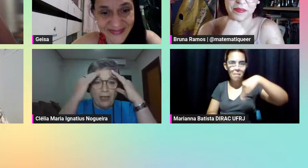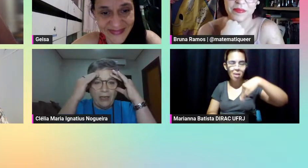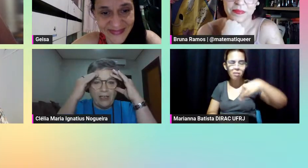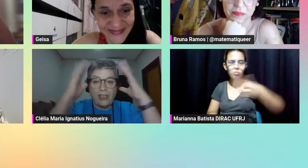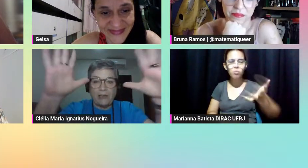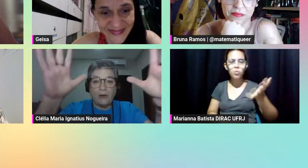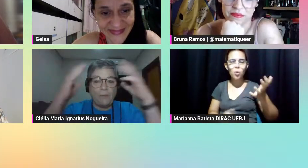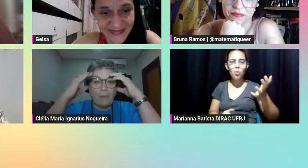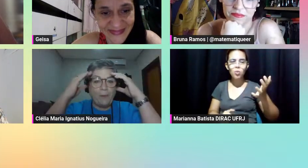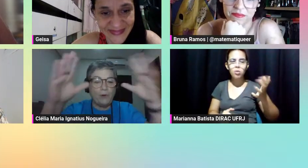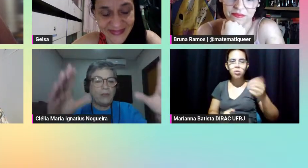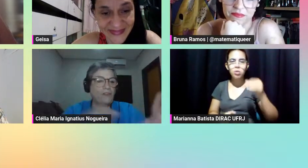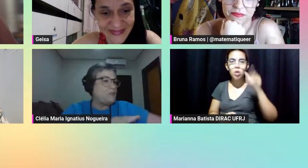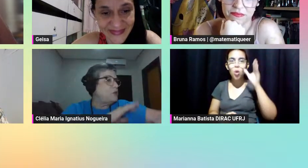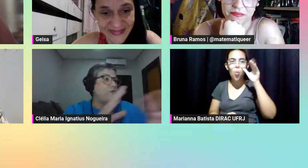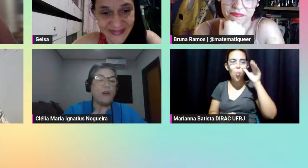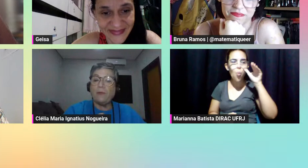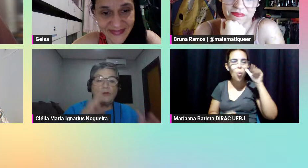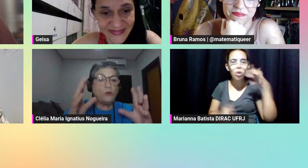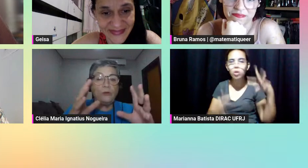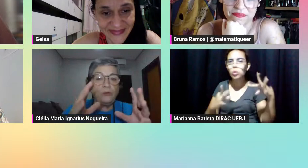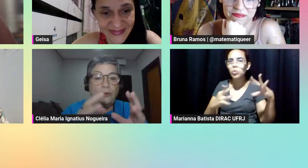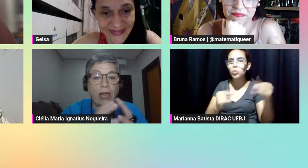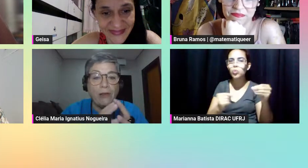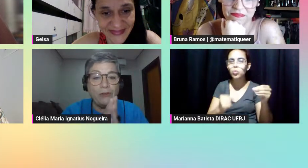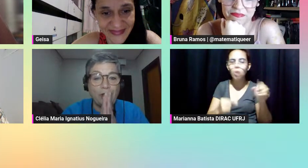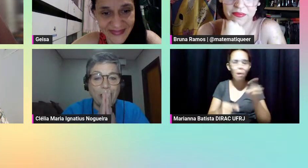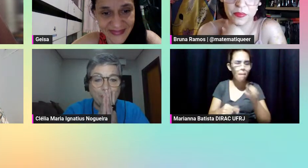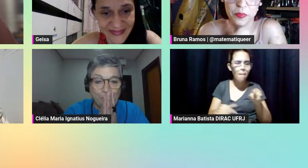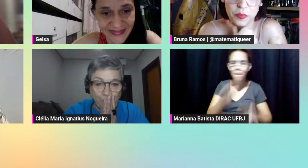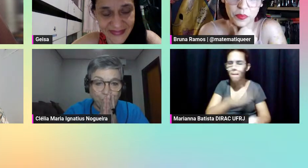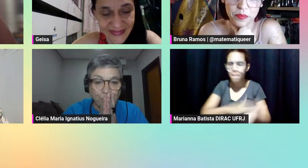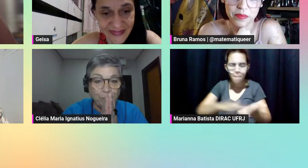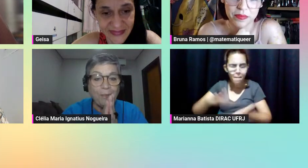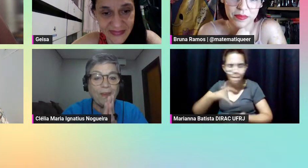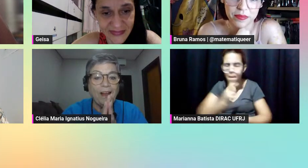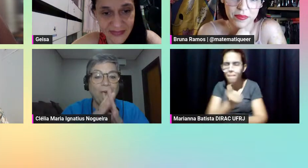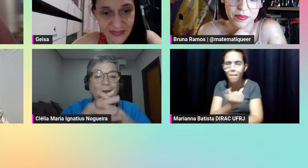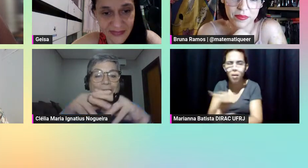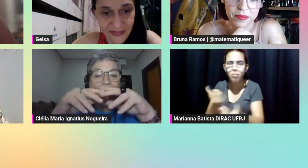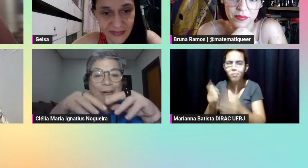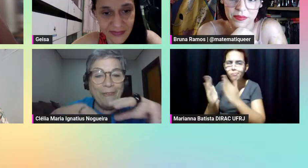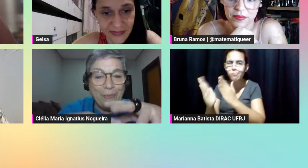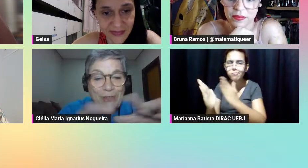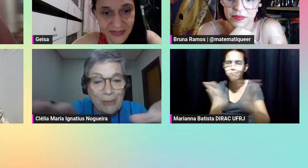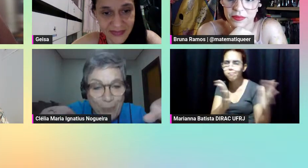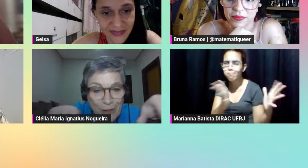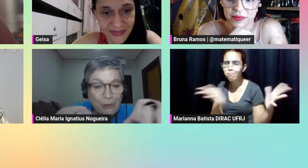aquilo eu queria deixar as roupas prontas, ver se o uniforme, tudo. E aí, um dia,